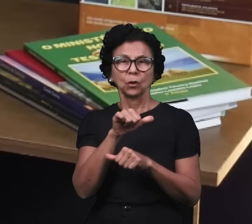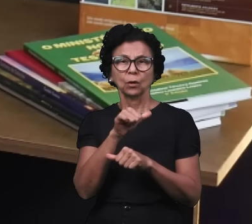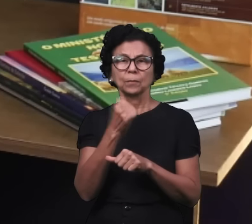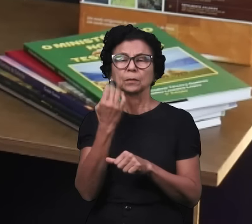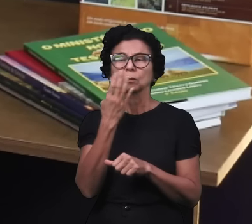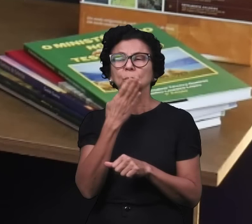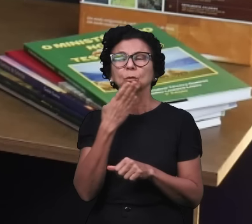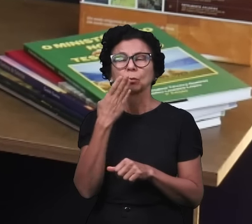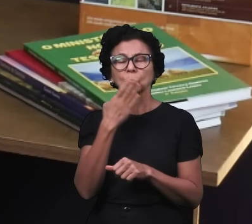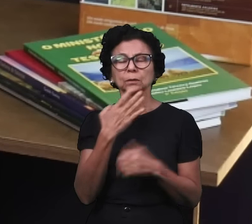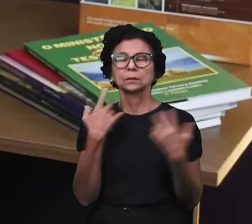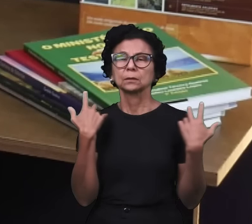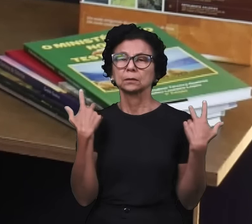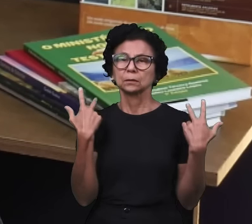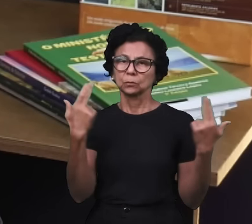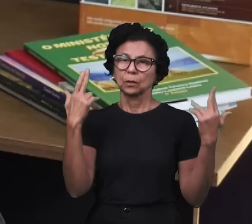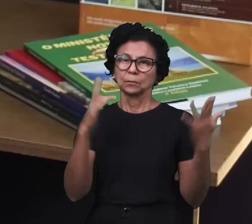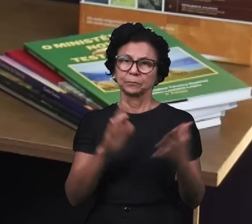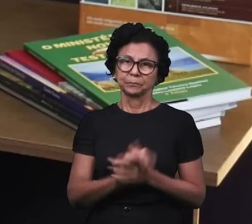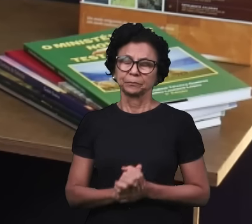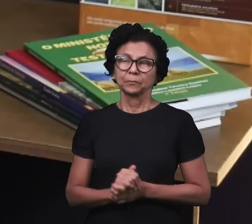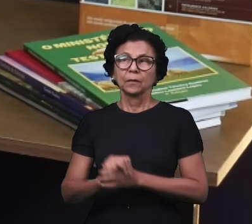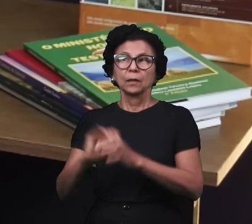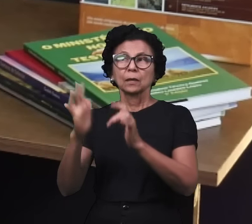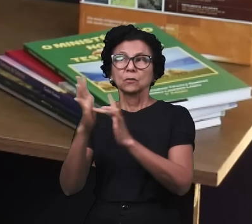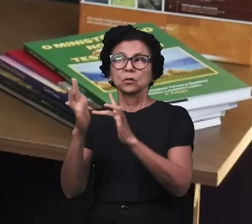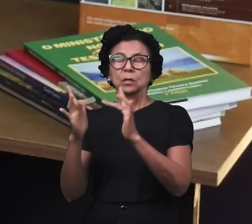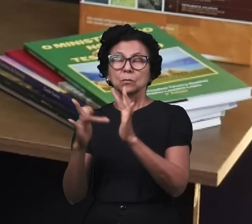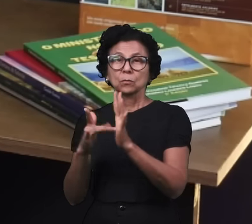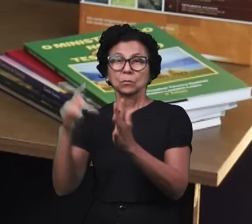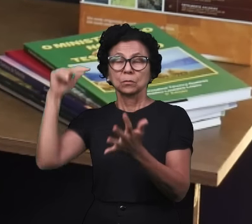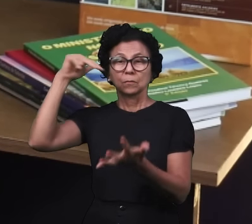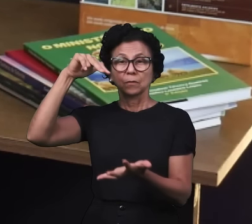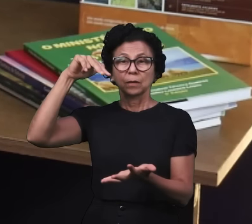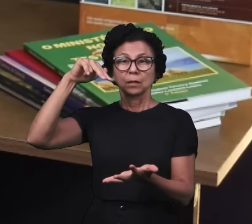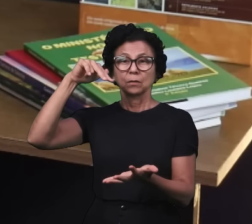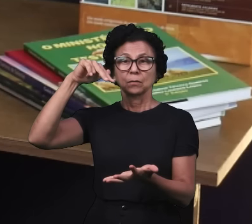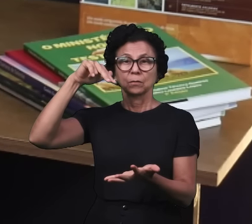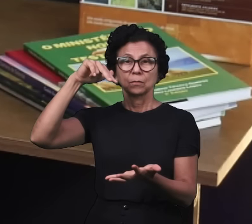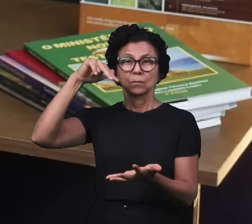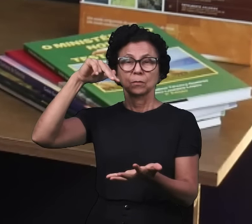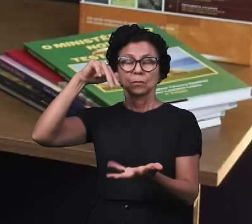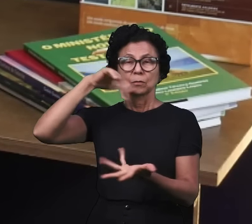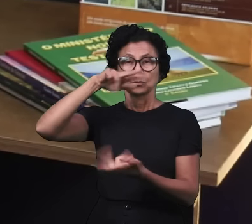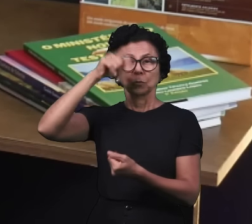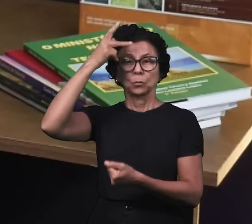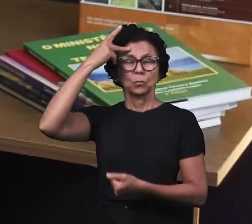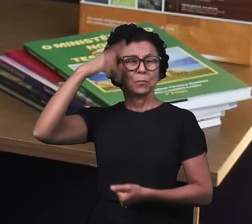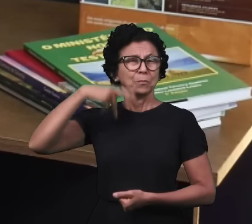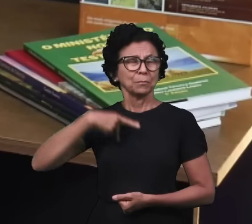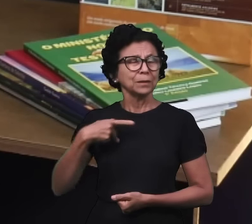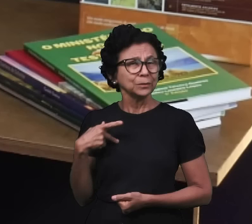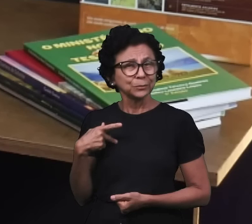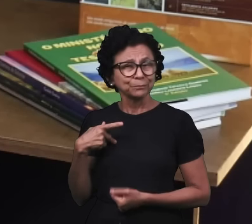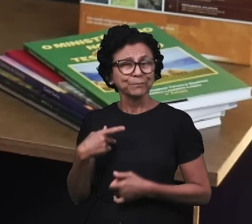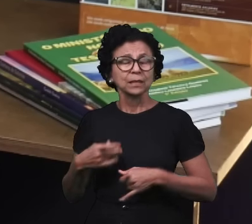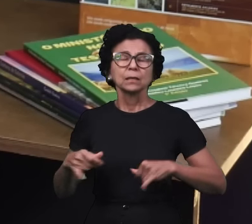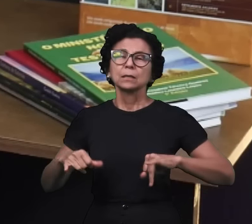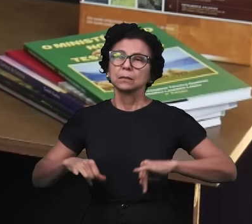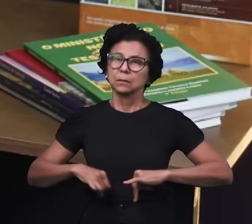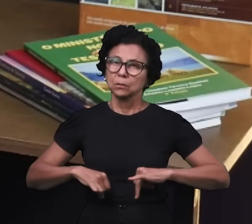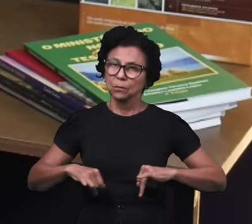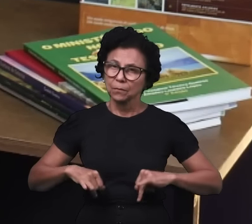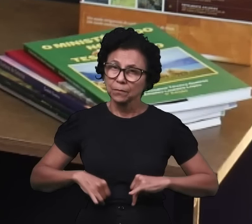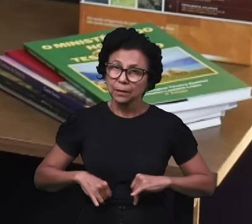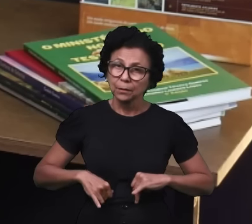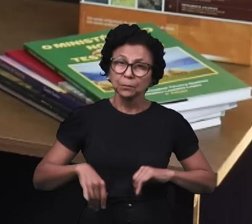como homem, se esvaziou de si mesmo, sofreu, levou sobre ele toda a nossa dor, o